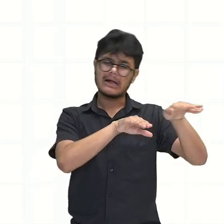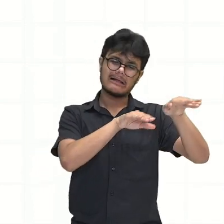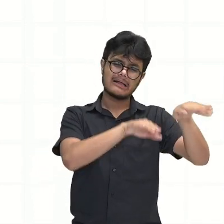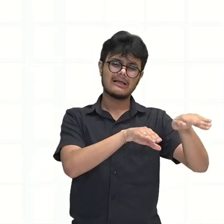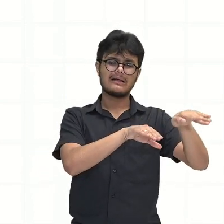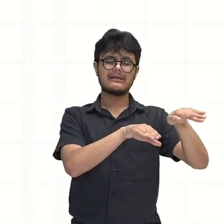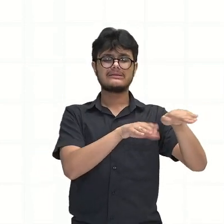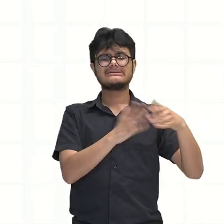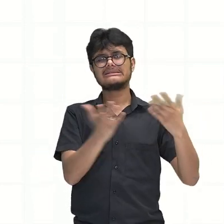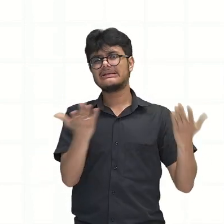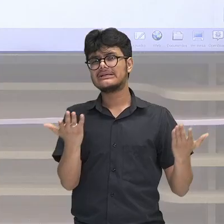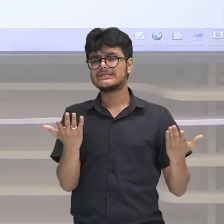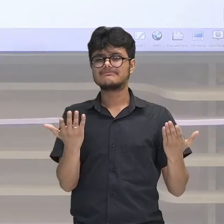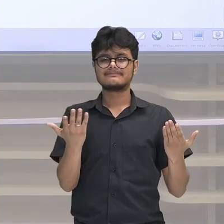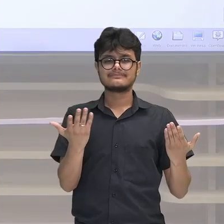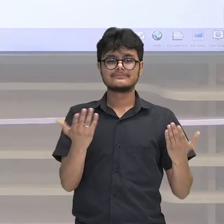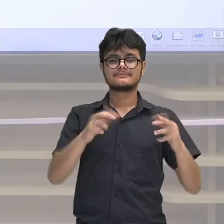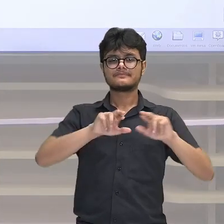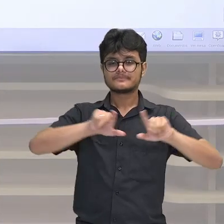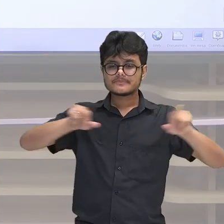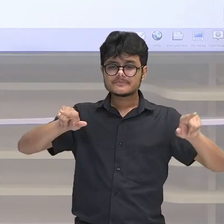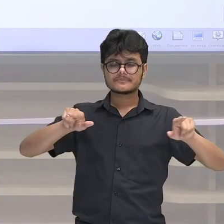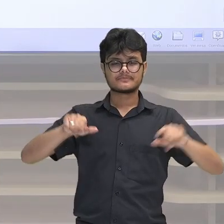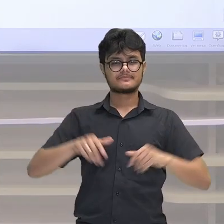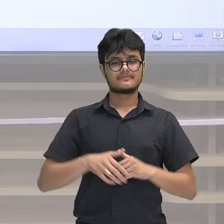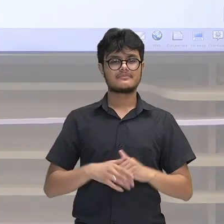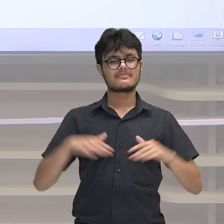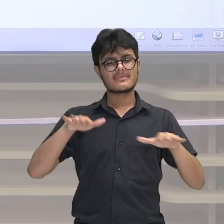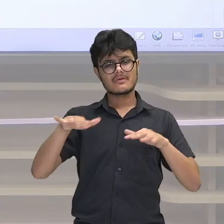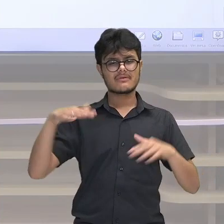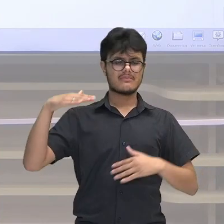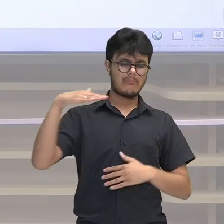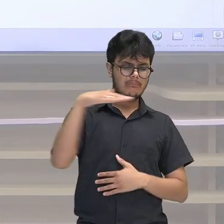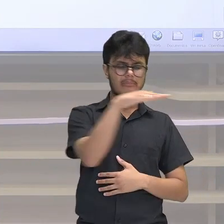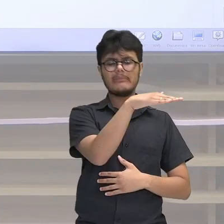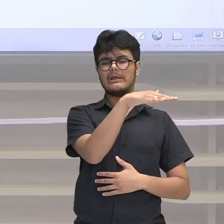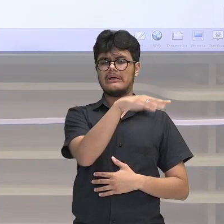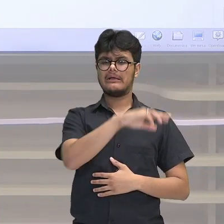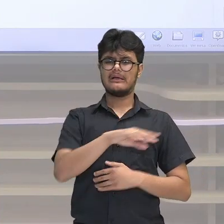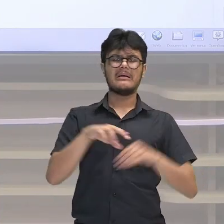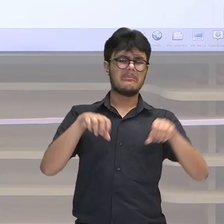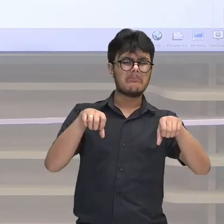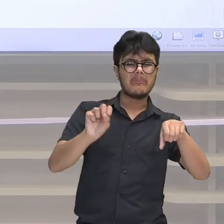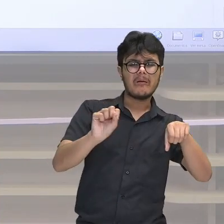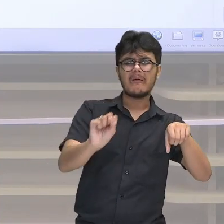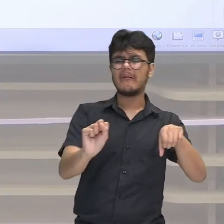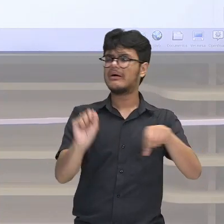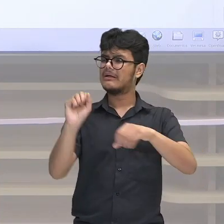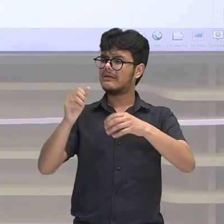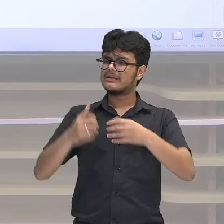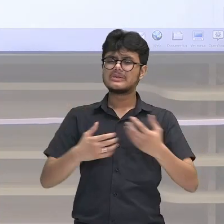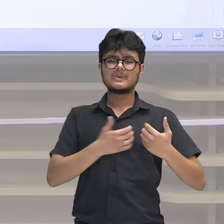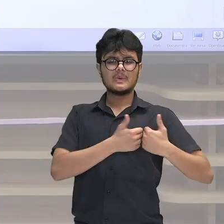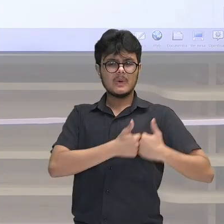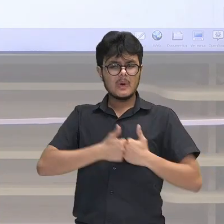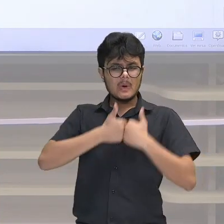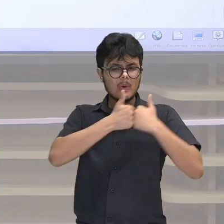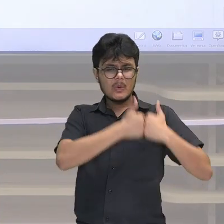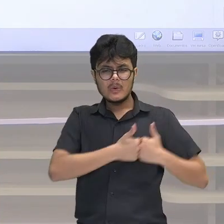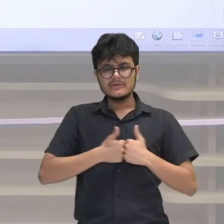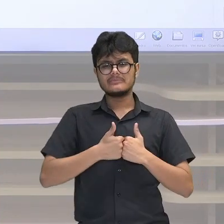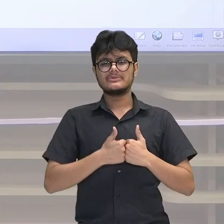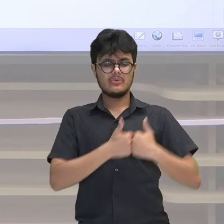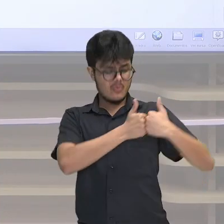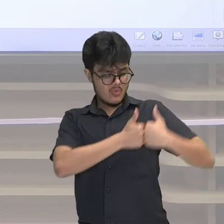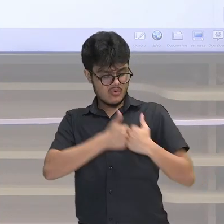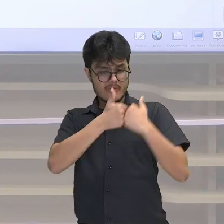de carros, né, que estão se movimentando, carros, moto, ônibus, o transporte de ônibus,